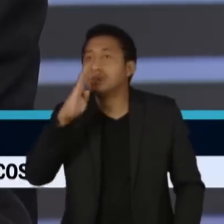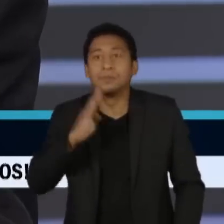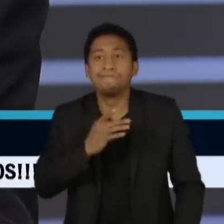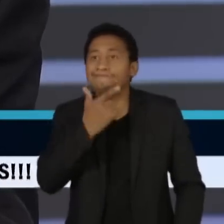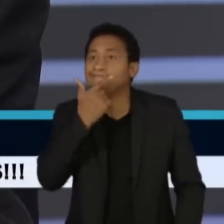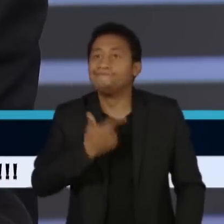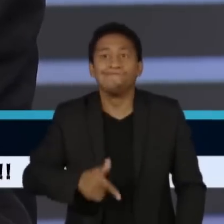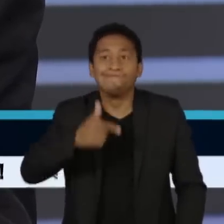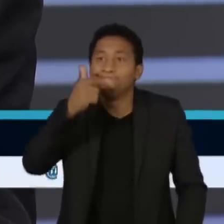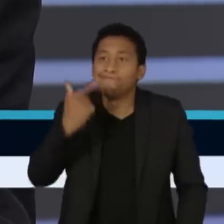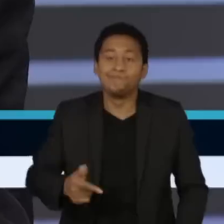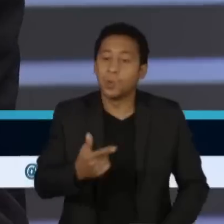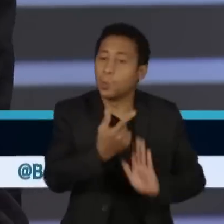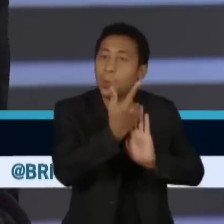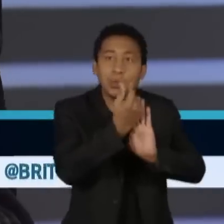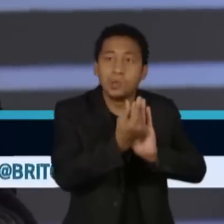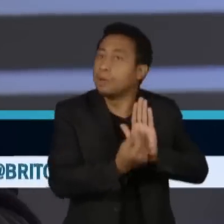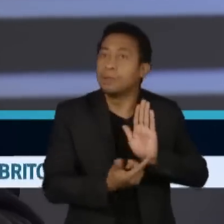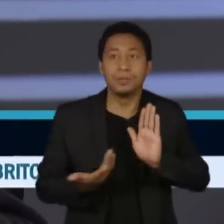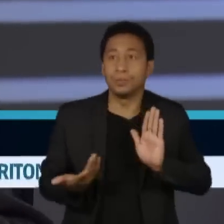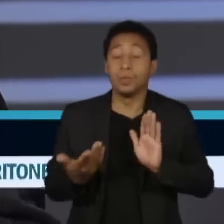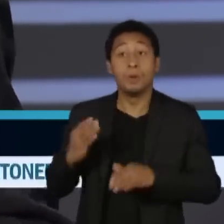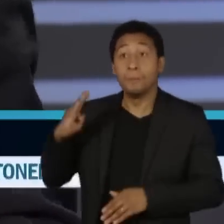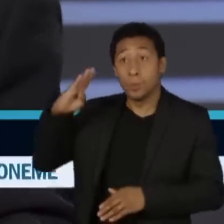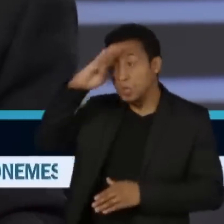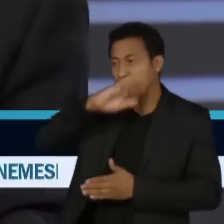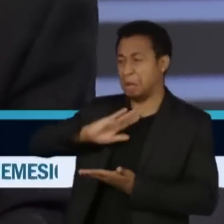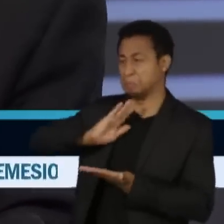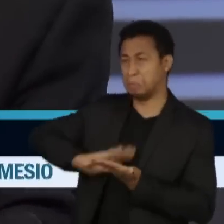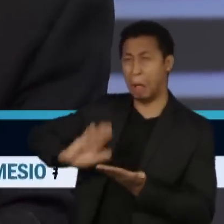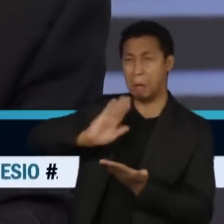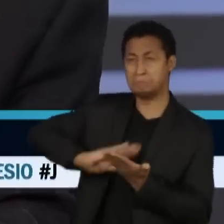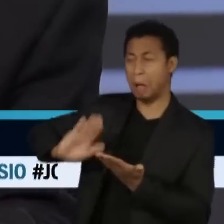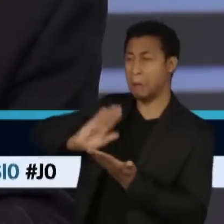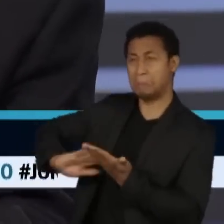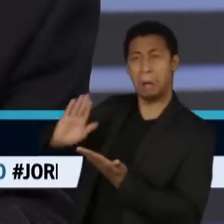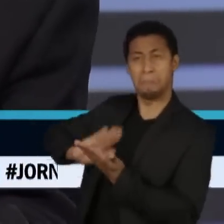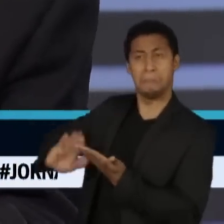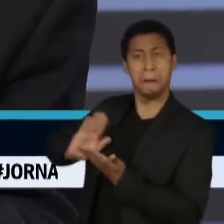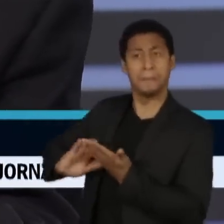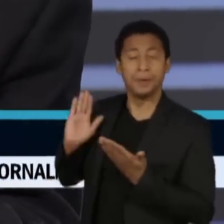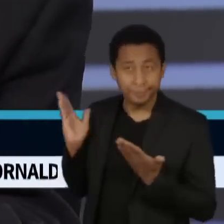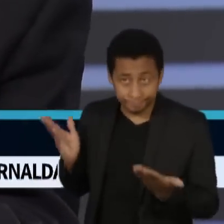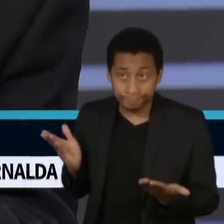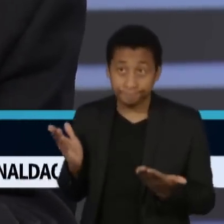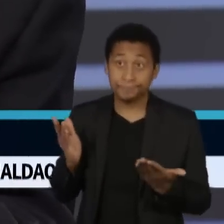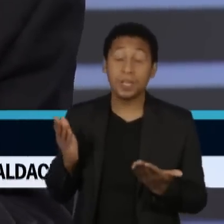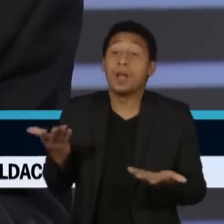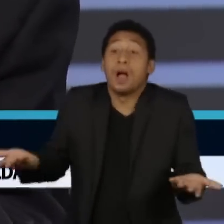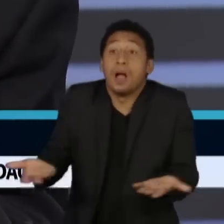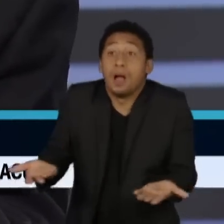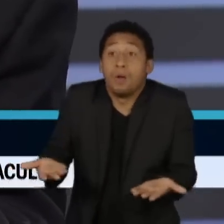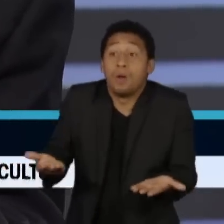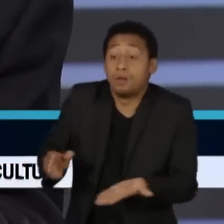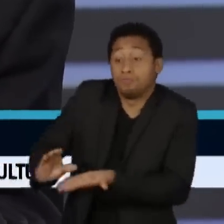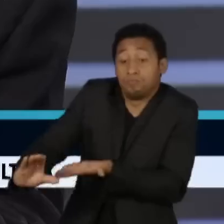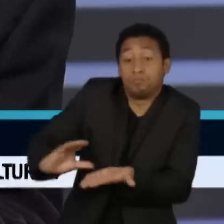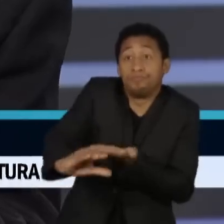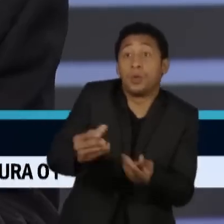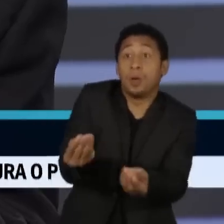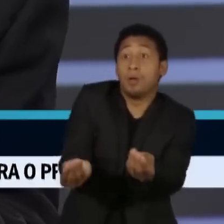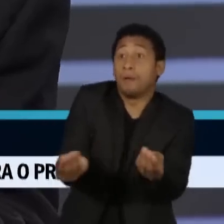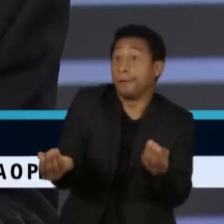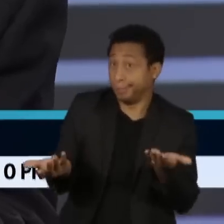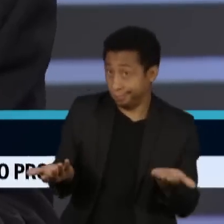é um estado desorganizado quebrados eu gastar dinheiro como eu acho que isso é uma espécie de foco ao redor